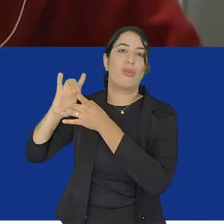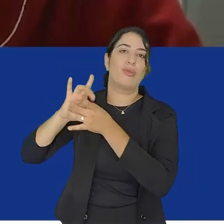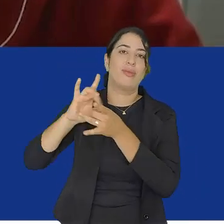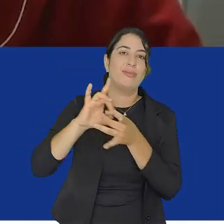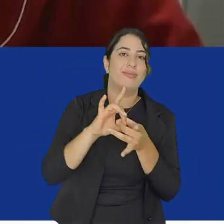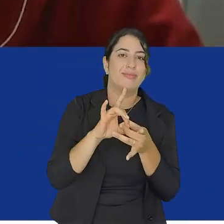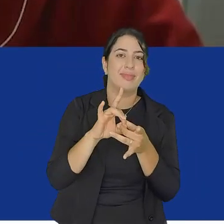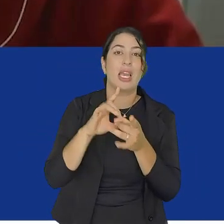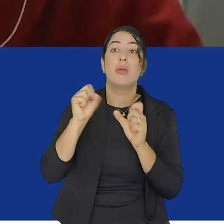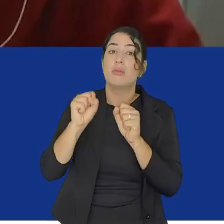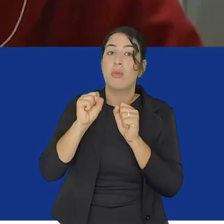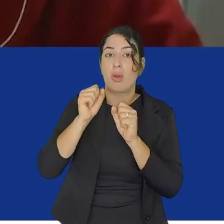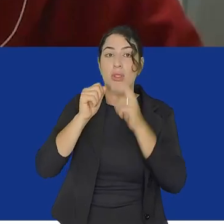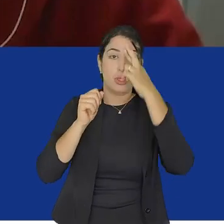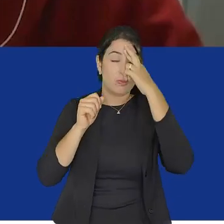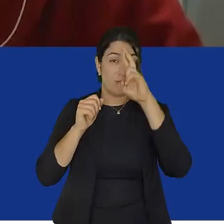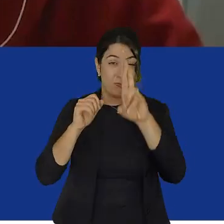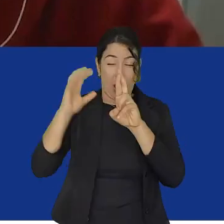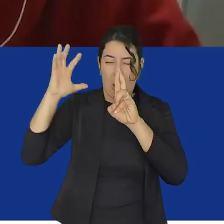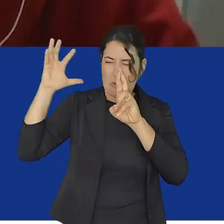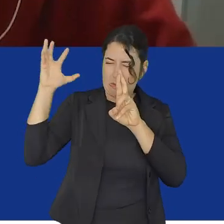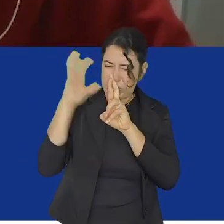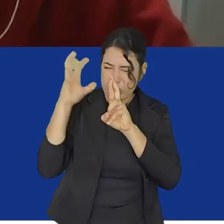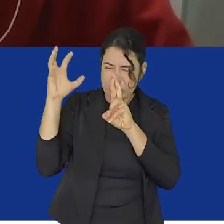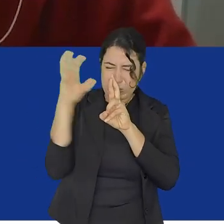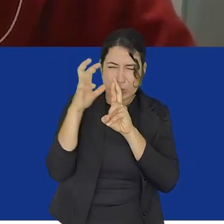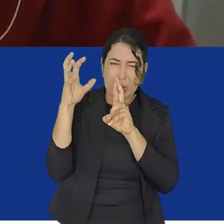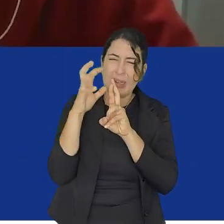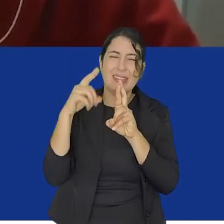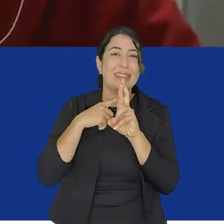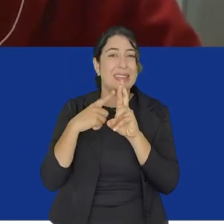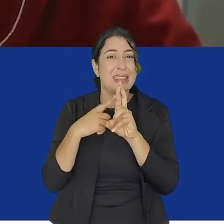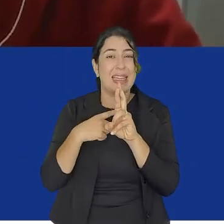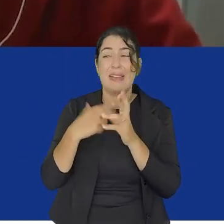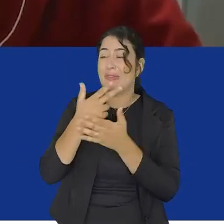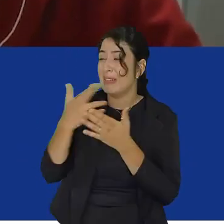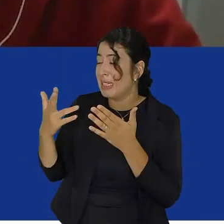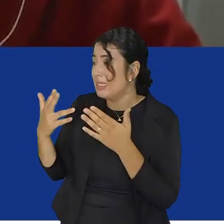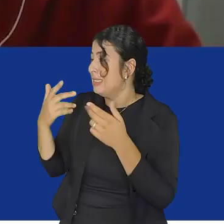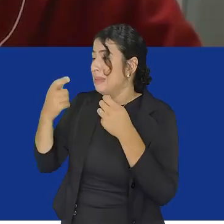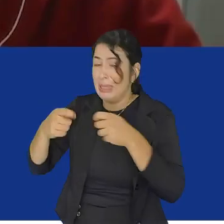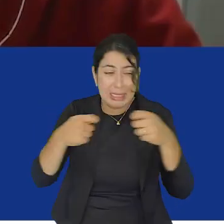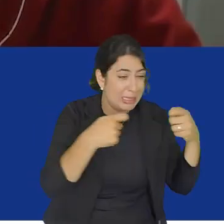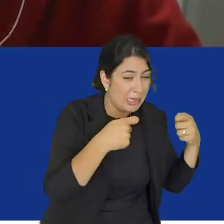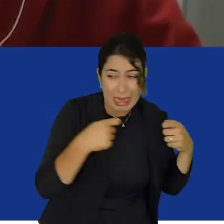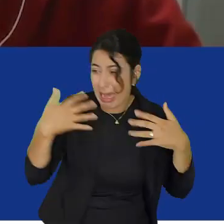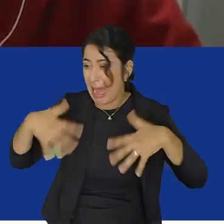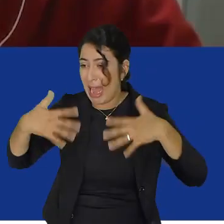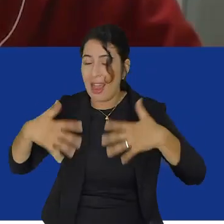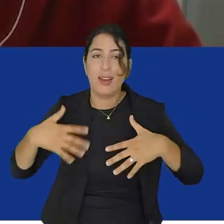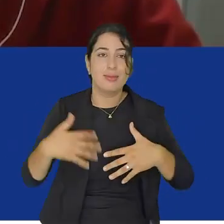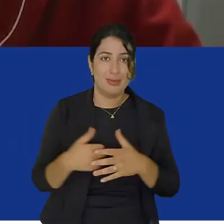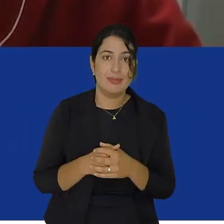por produtividade, de dificuldades, incompatibilidade, às vezes, com as exigências e com as condições